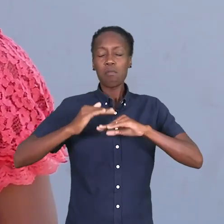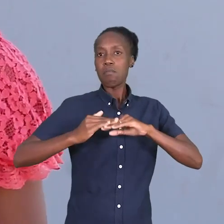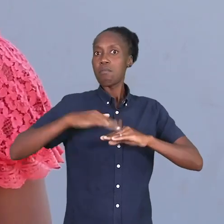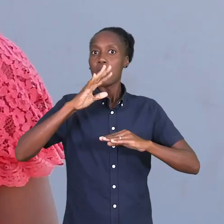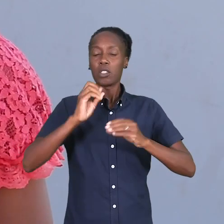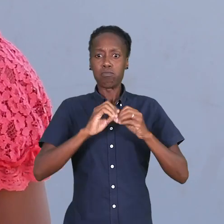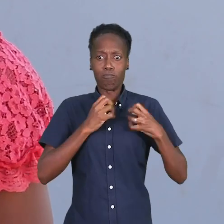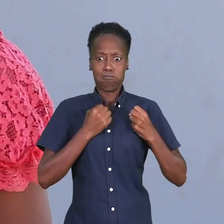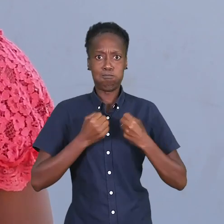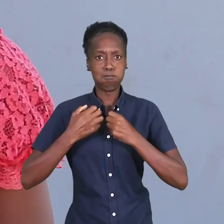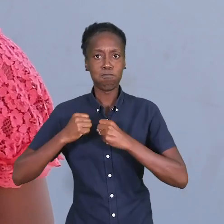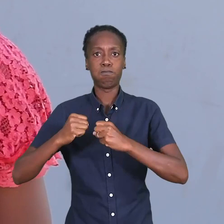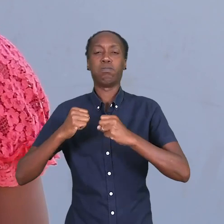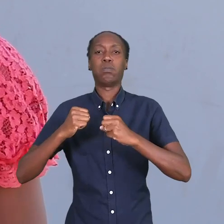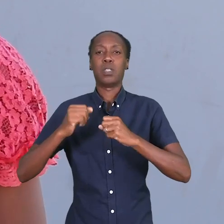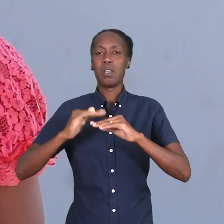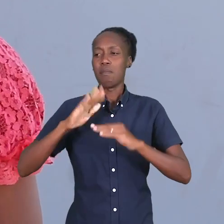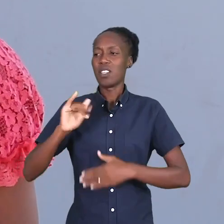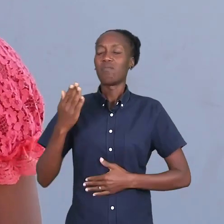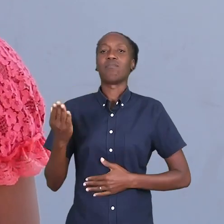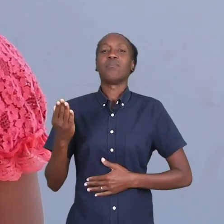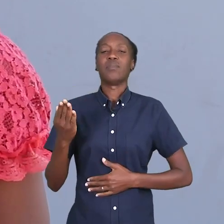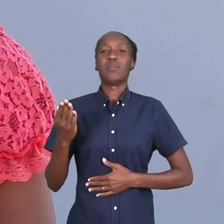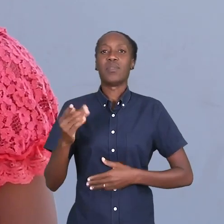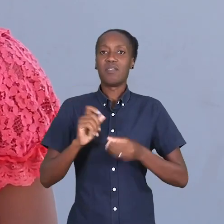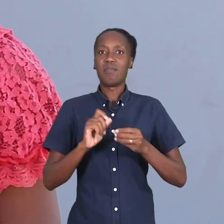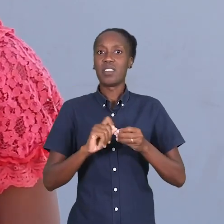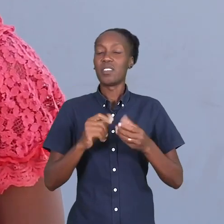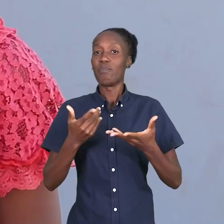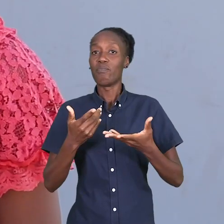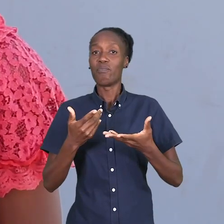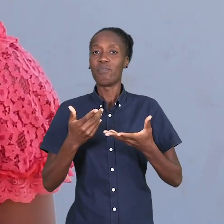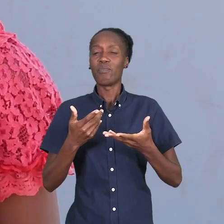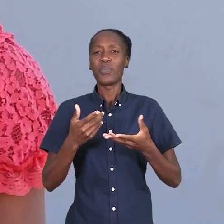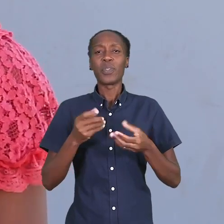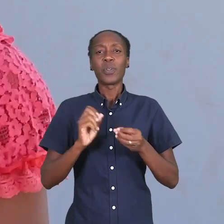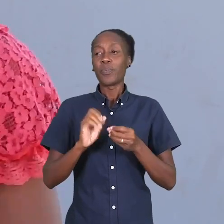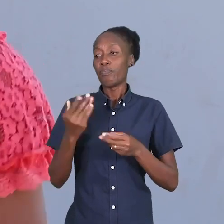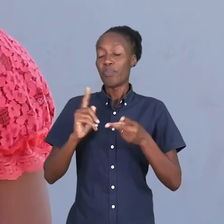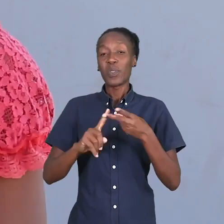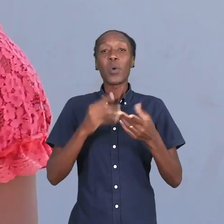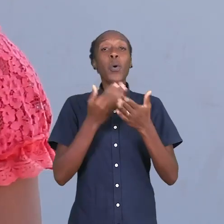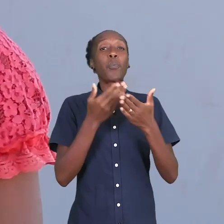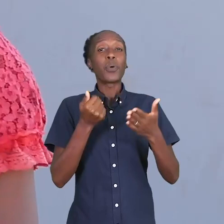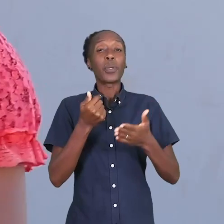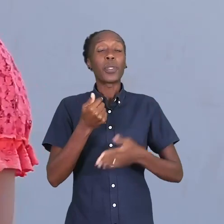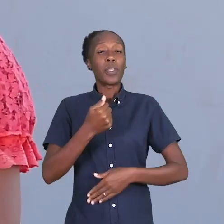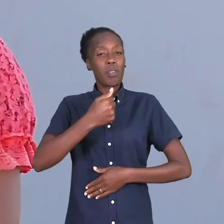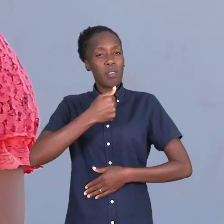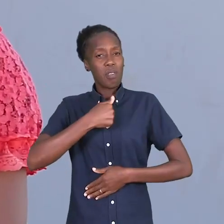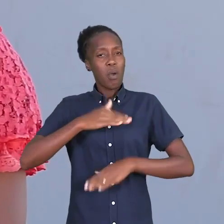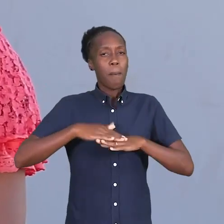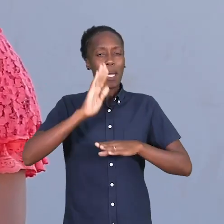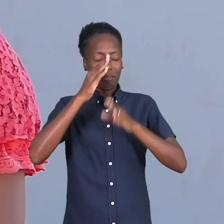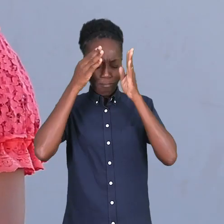esforçada, dedicada e empreende. É uma das coisas que eu aprecio em ela, que é empreendedorismo. É um dos motivos